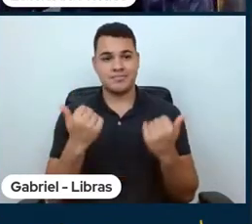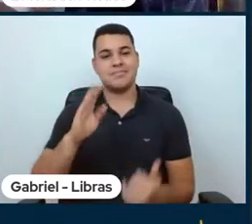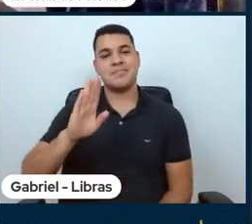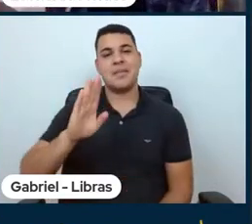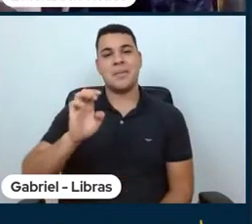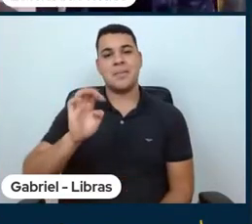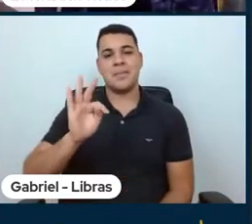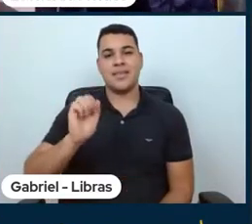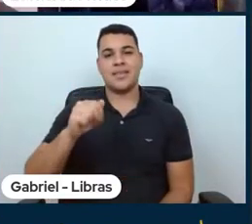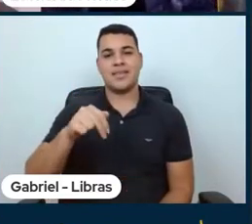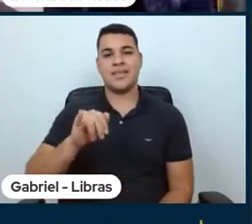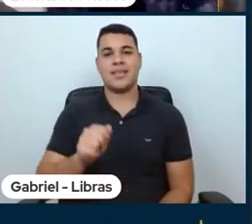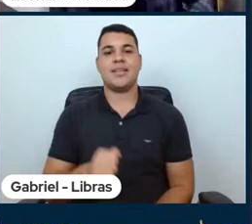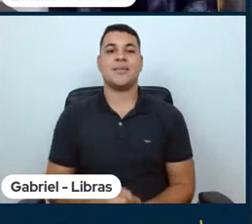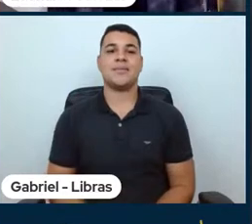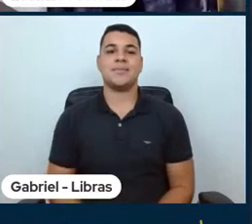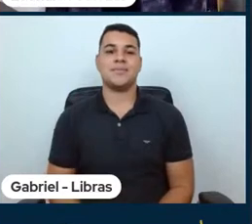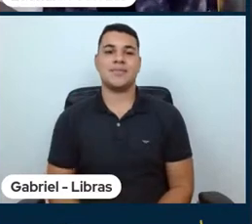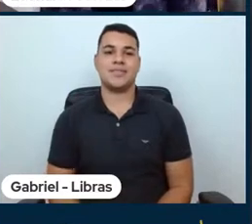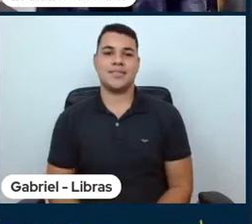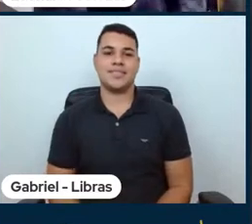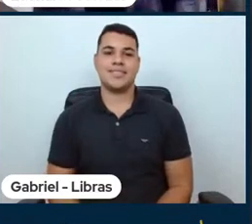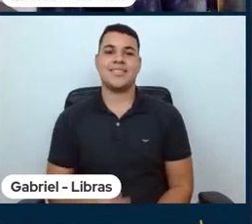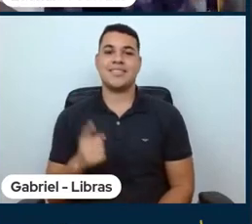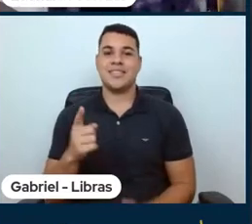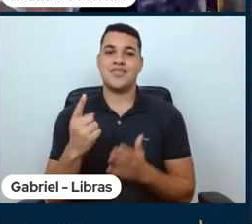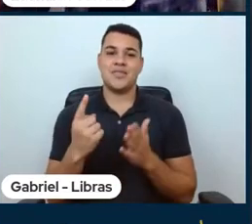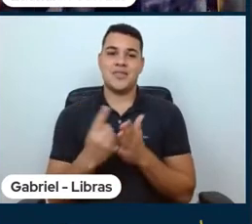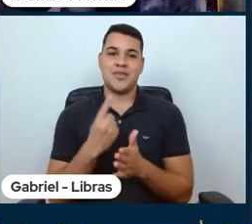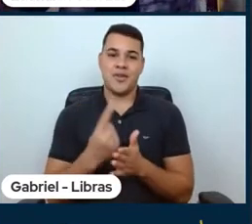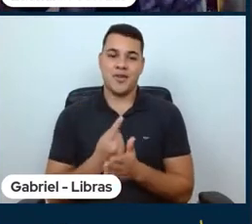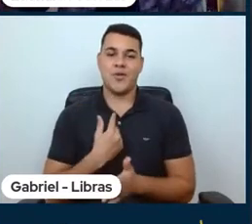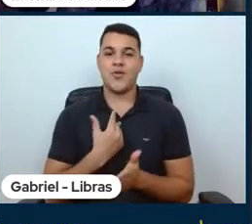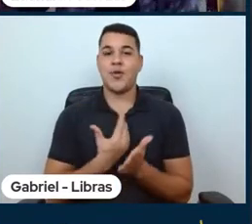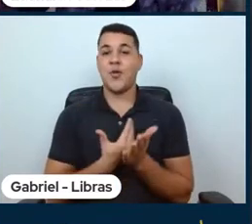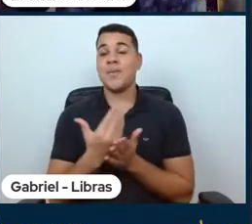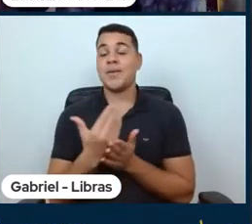Obrigada, Léo. Você fez tantas perguntas que eu acho que eu vou começar.